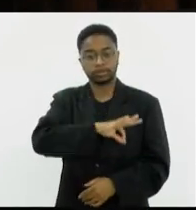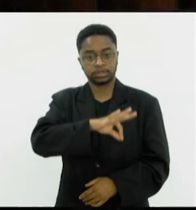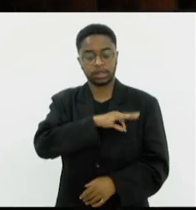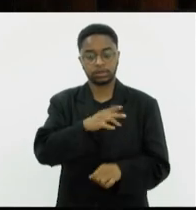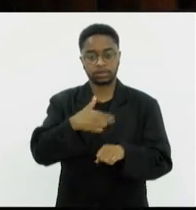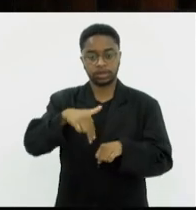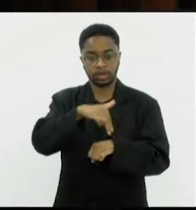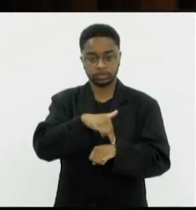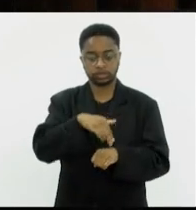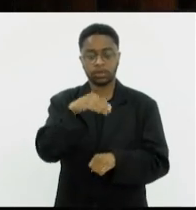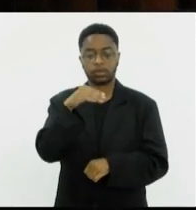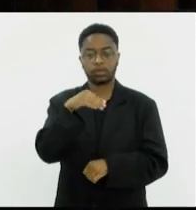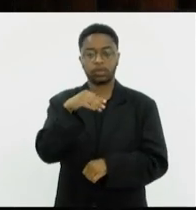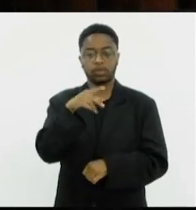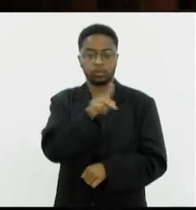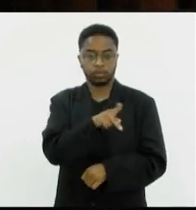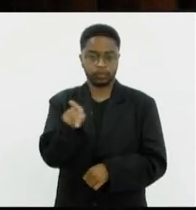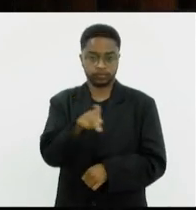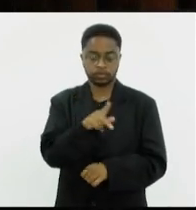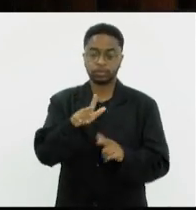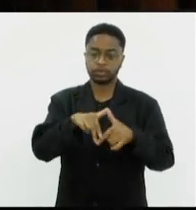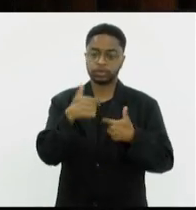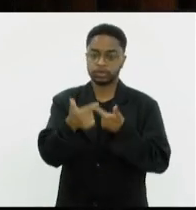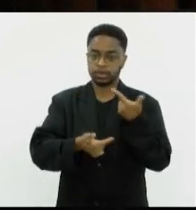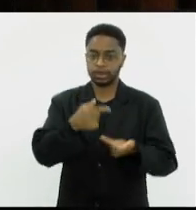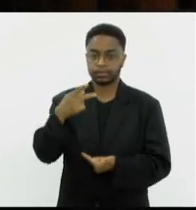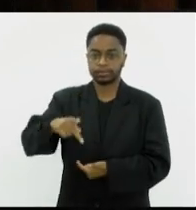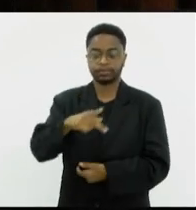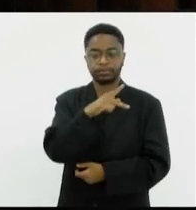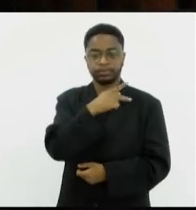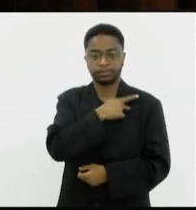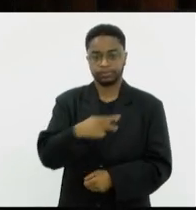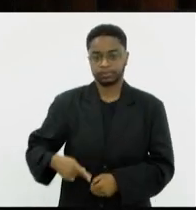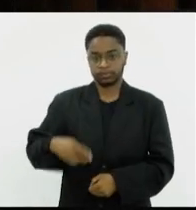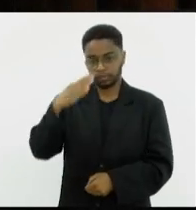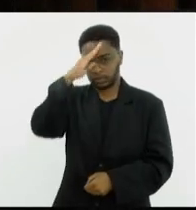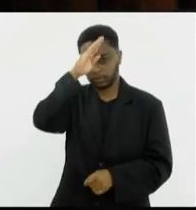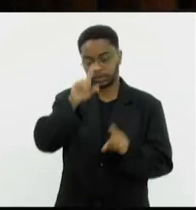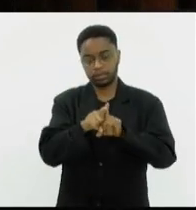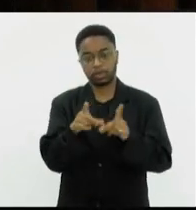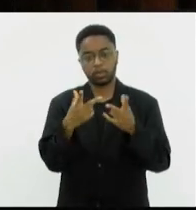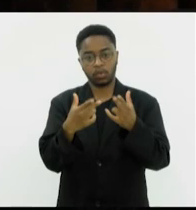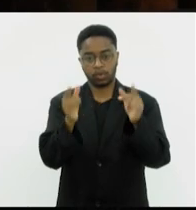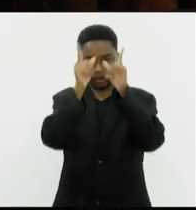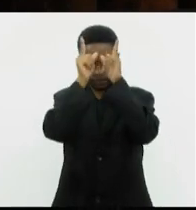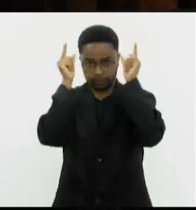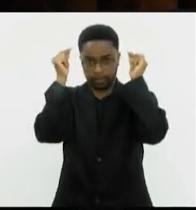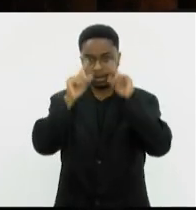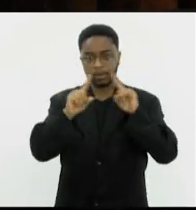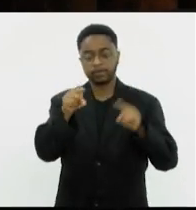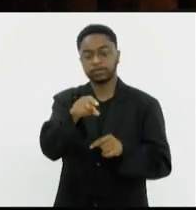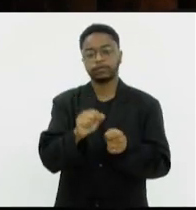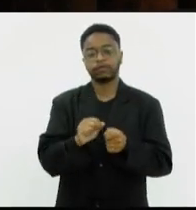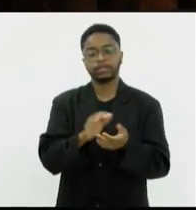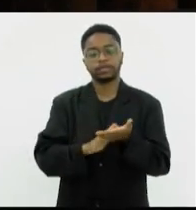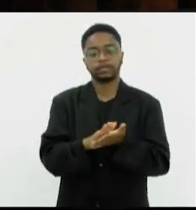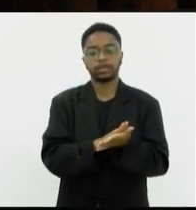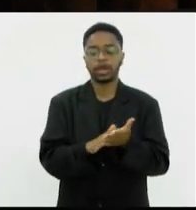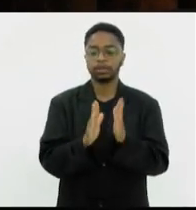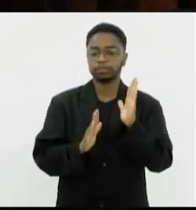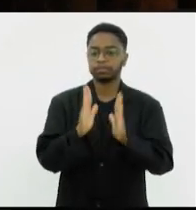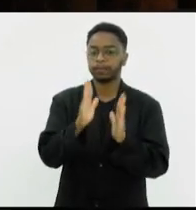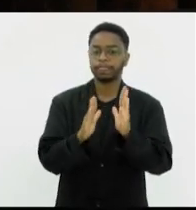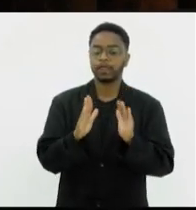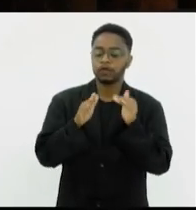nacional foi fruto de um trabalho do presidente Bolsonaro, assim como dos enfermeiros. Vossa Excelência nunca moveu uma palha em prol